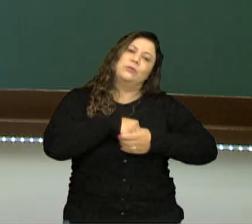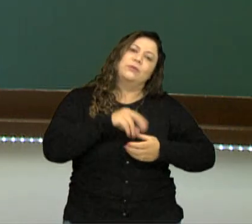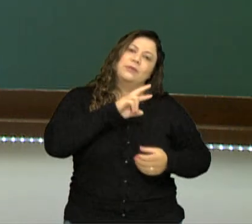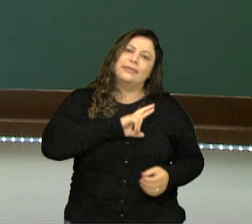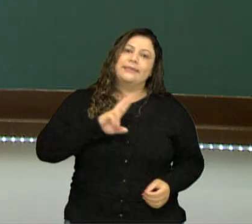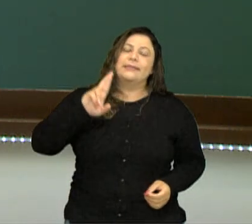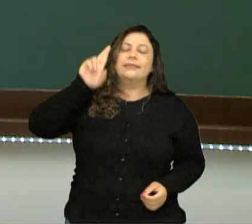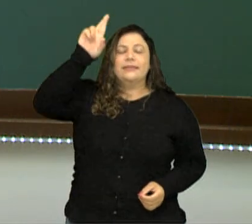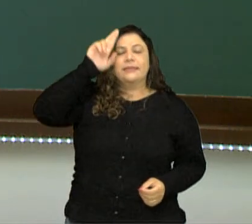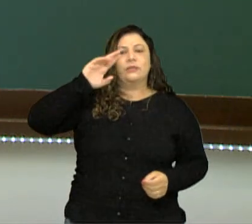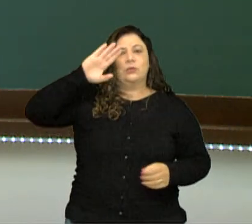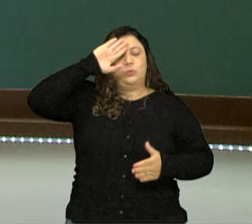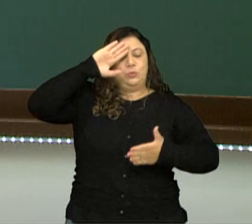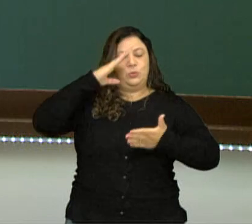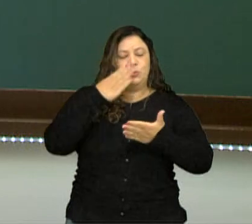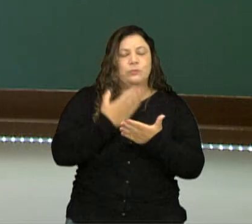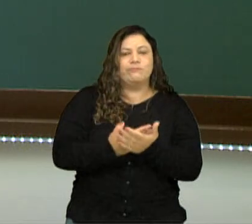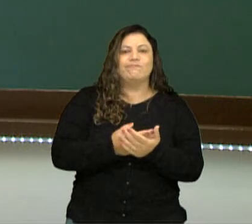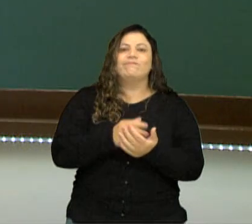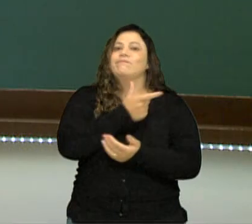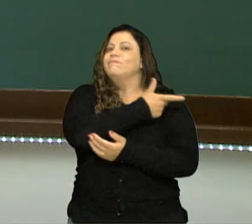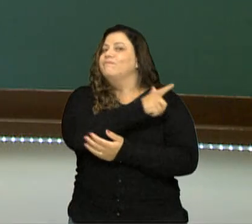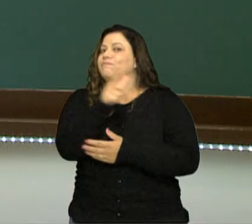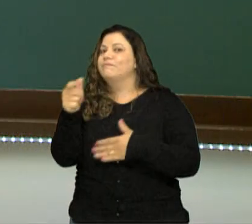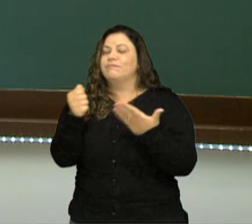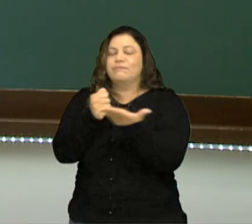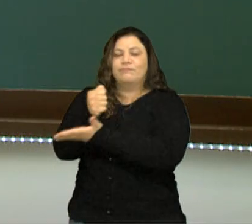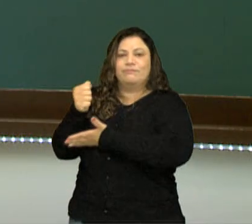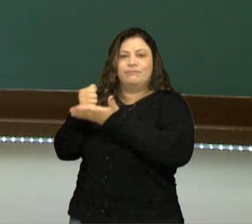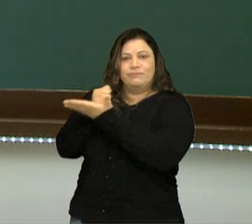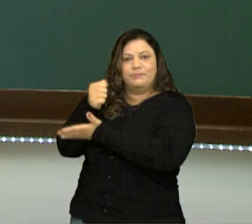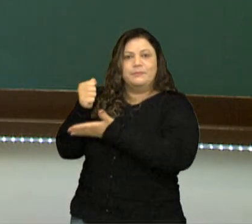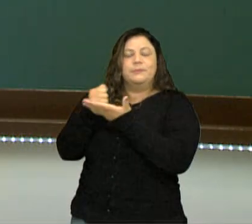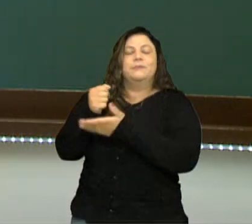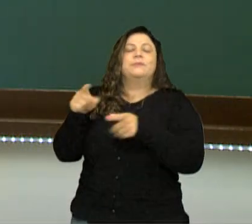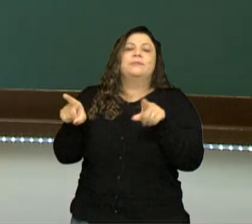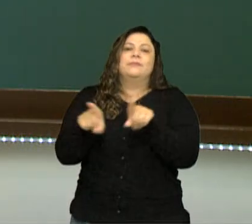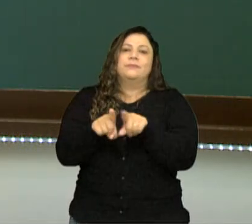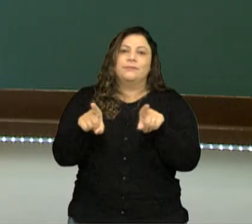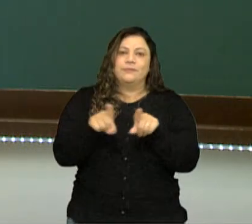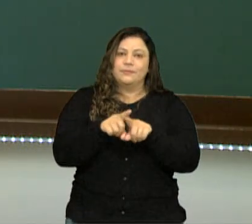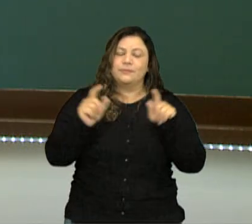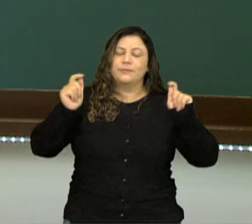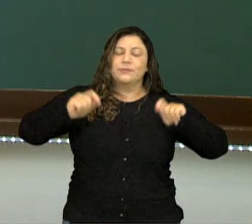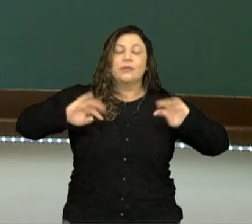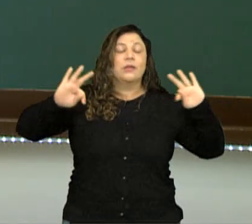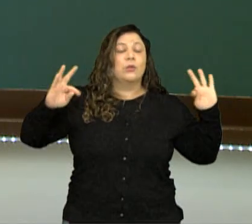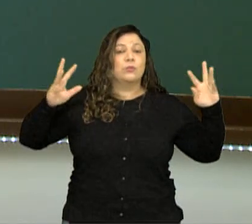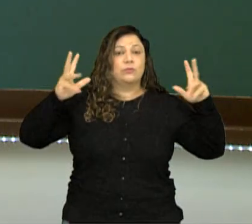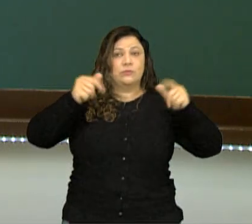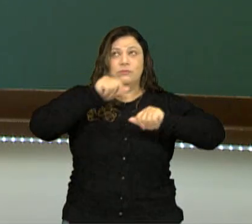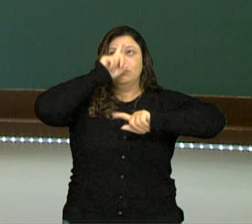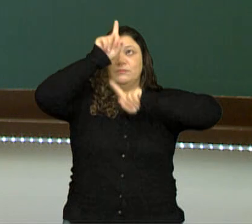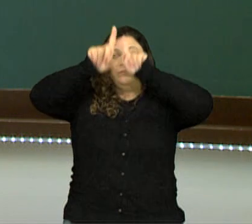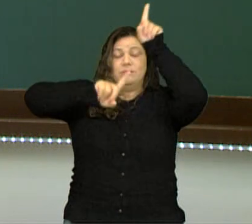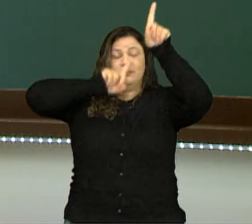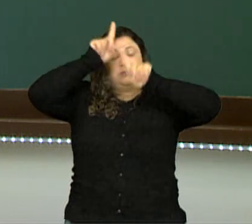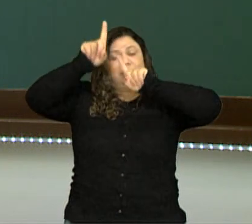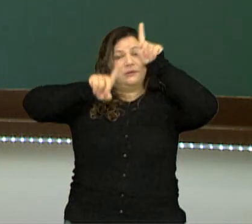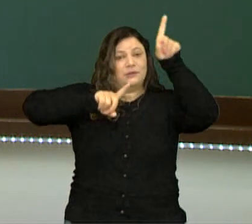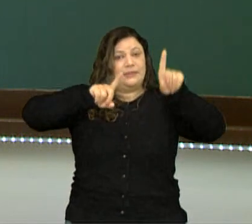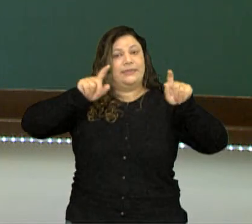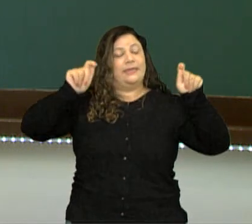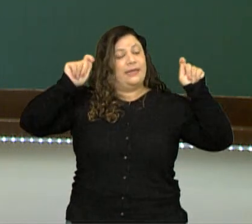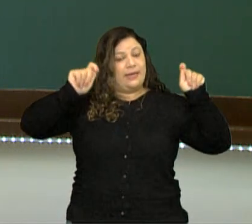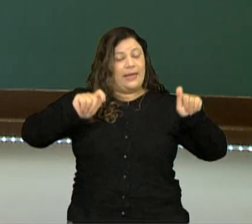as crenças não fundamentadas racionalmente, tá? Então, tudo aquilo que é criado e que, de certa